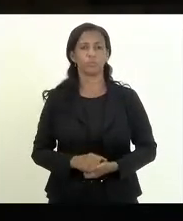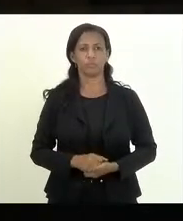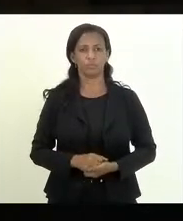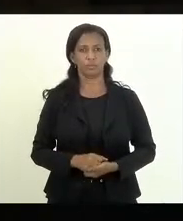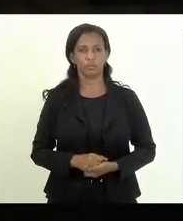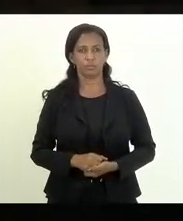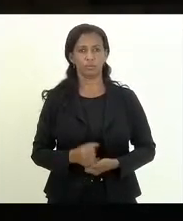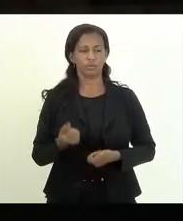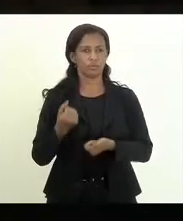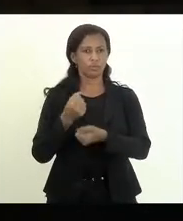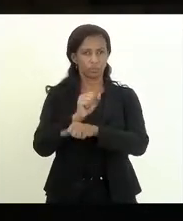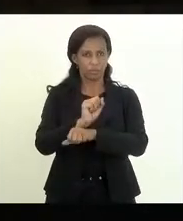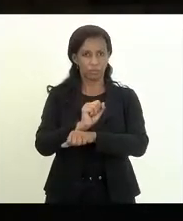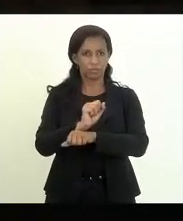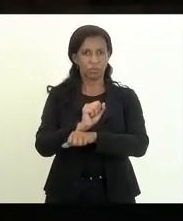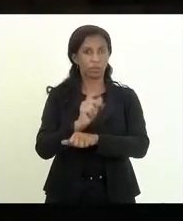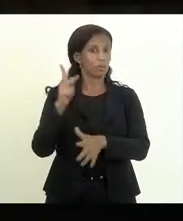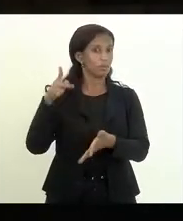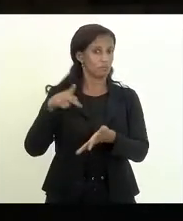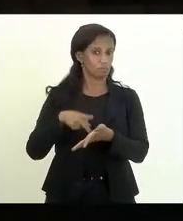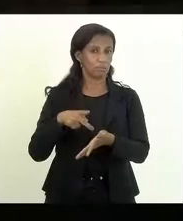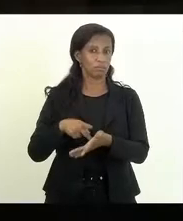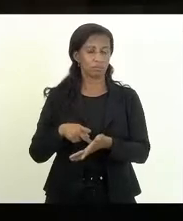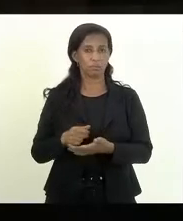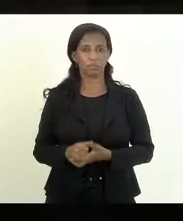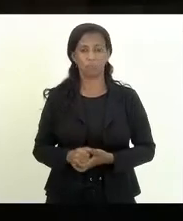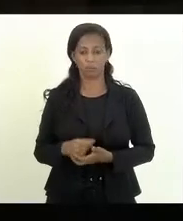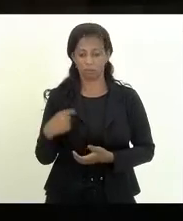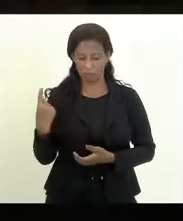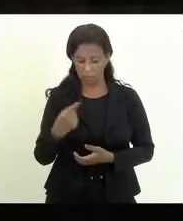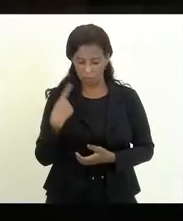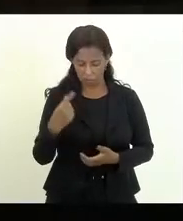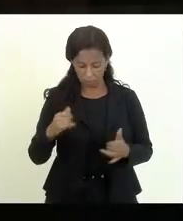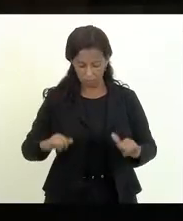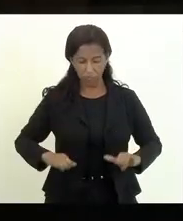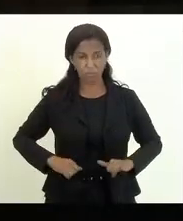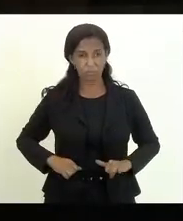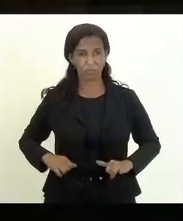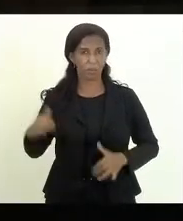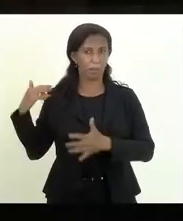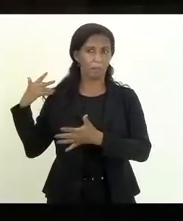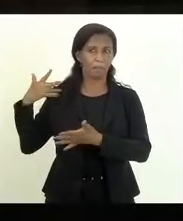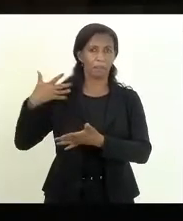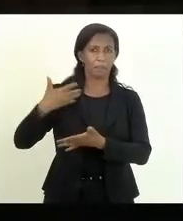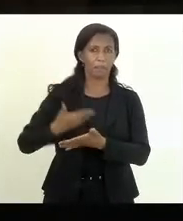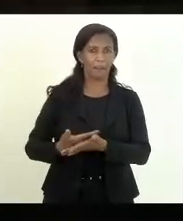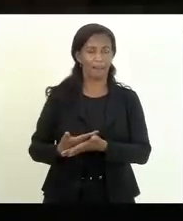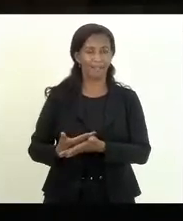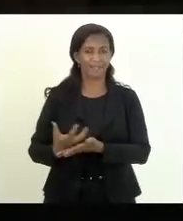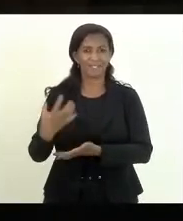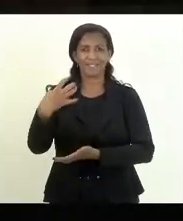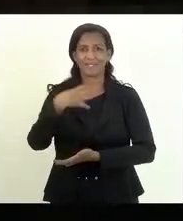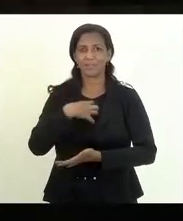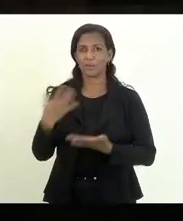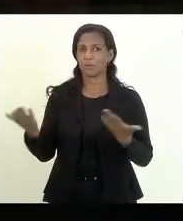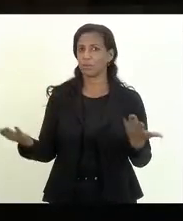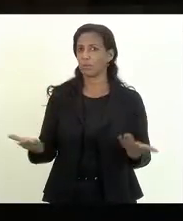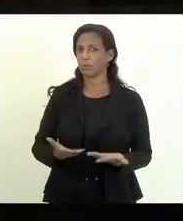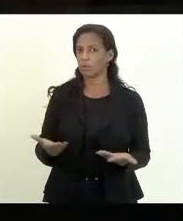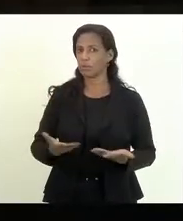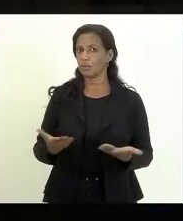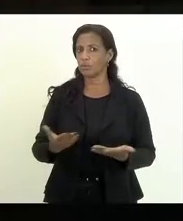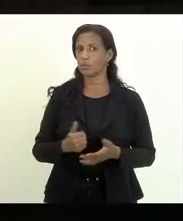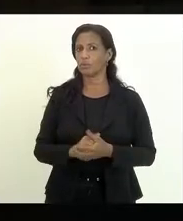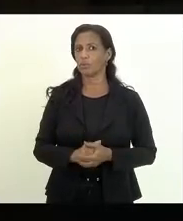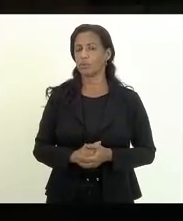A escravidão foi real e nós sofremos até hoje os impactos dessa